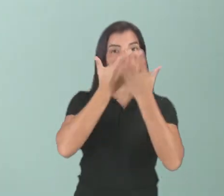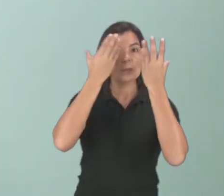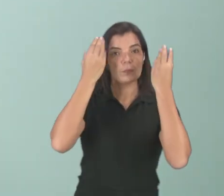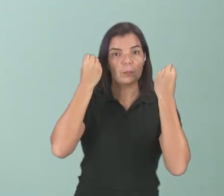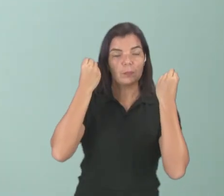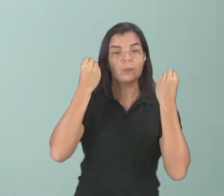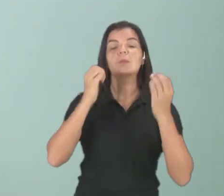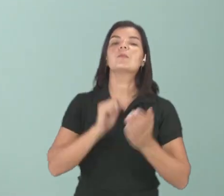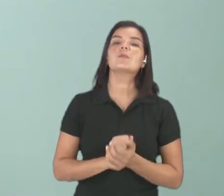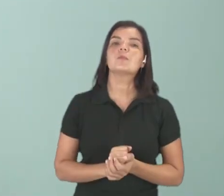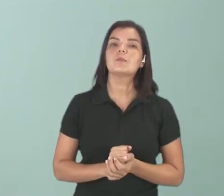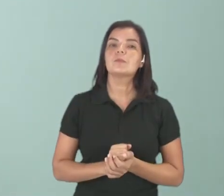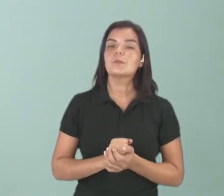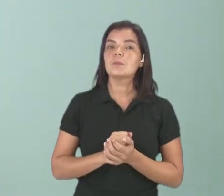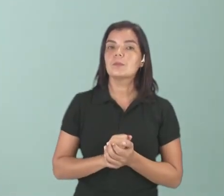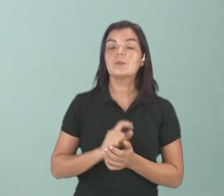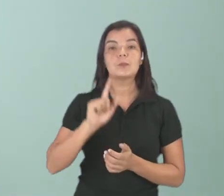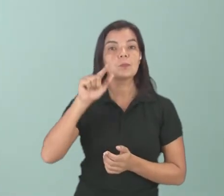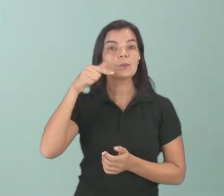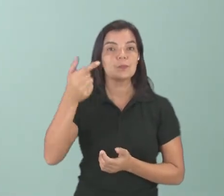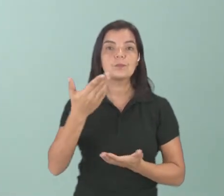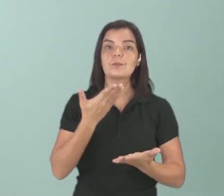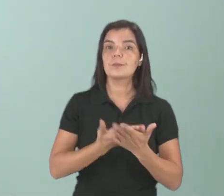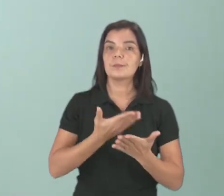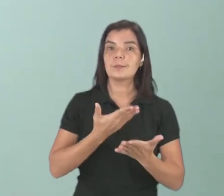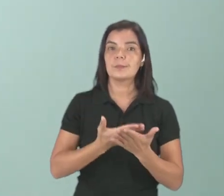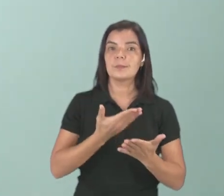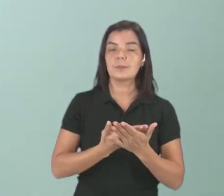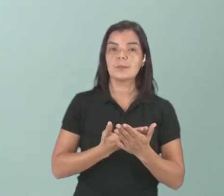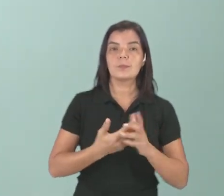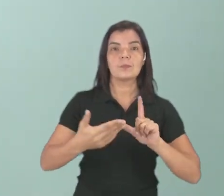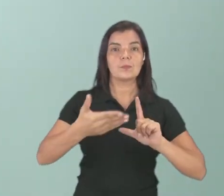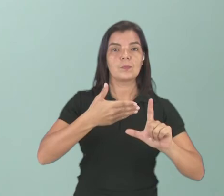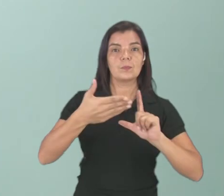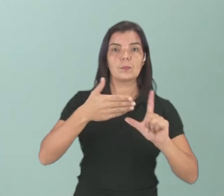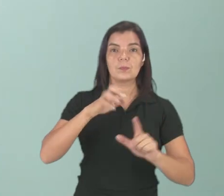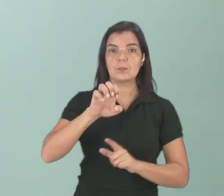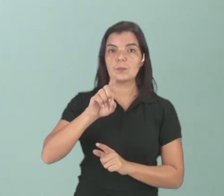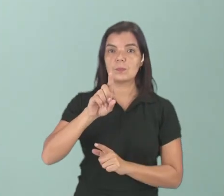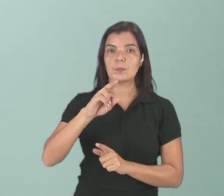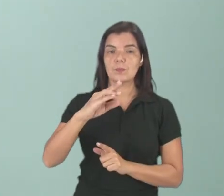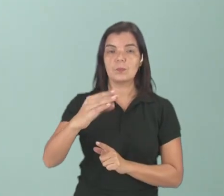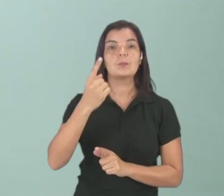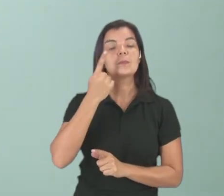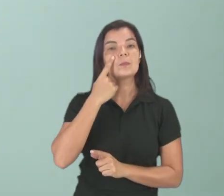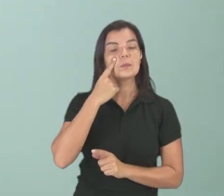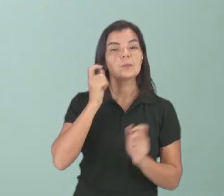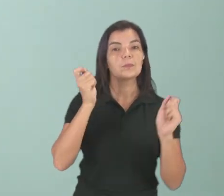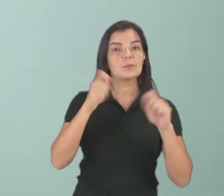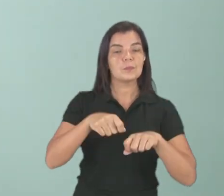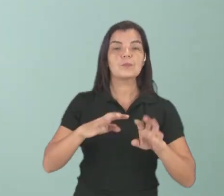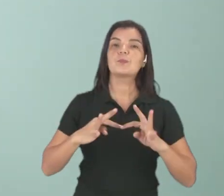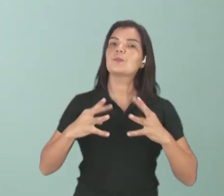de acessar para estas e outras aulas a plataforma Eduque e aí vocês vão poder